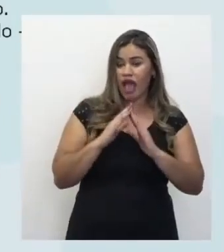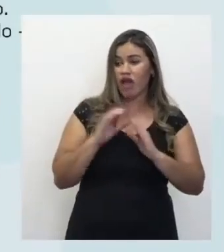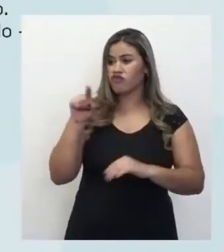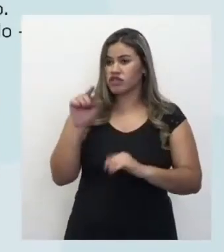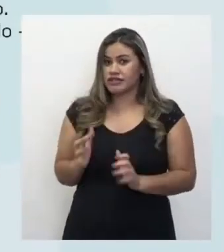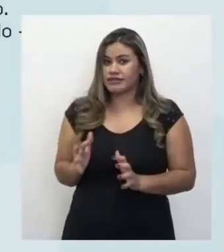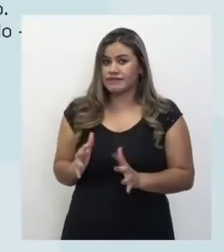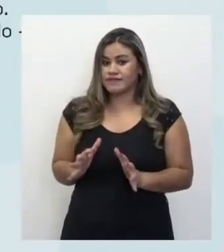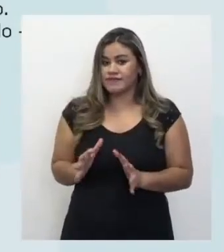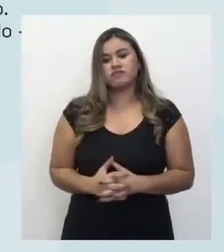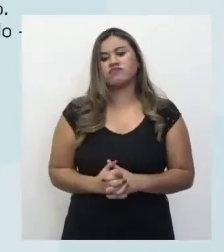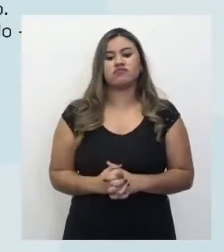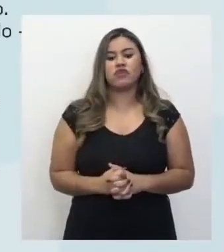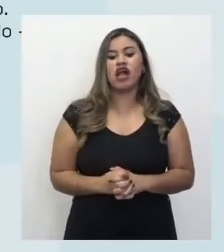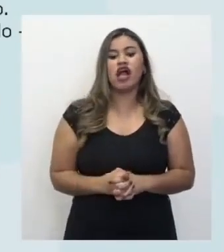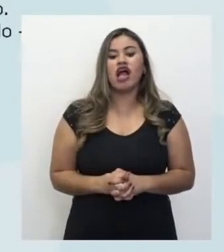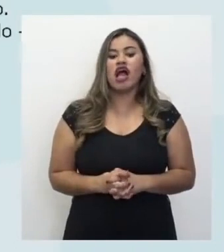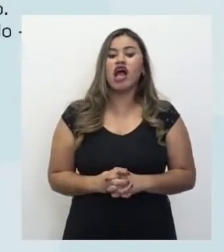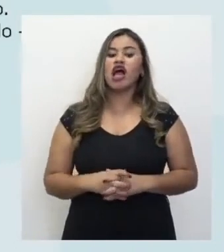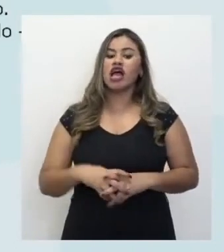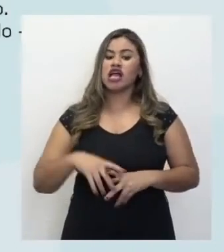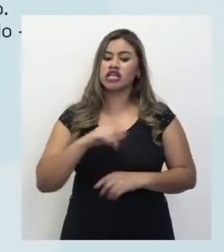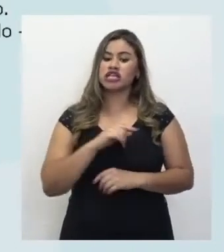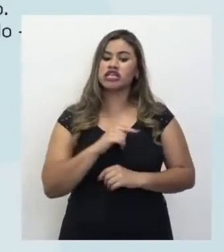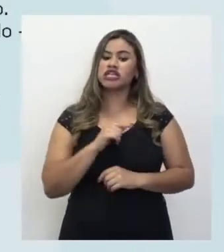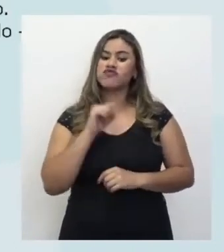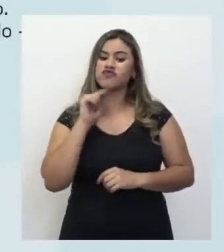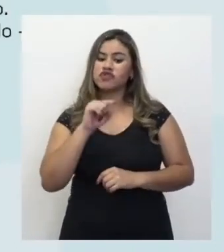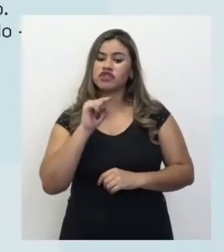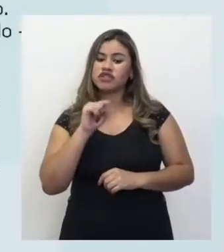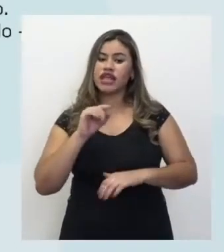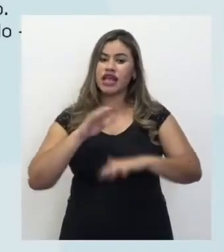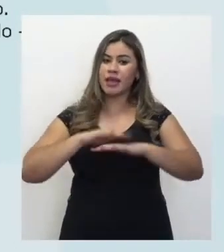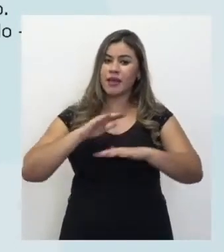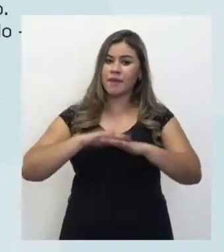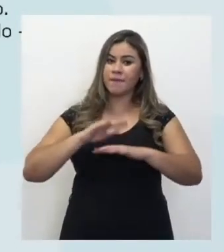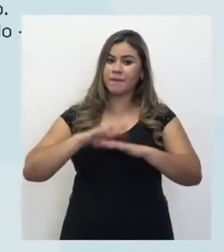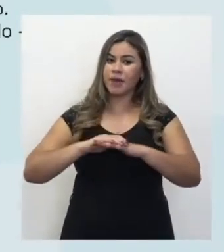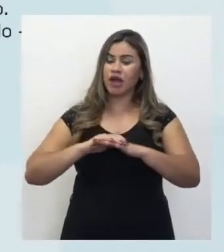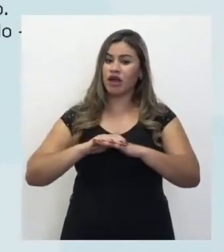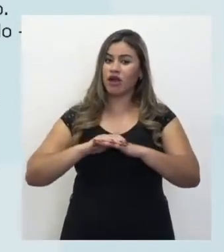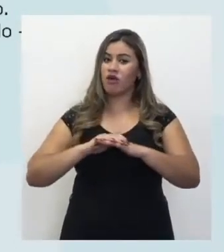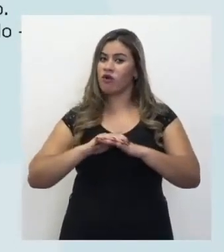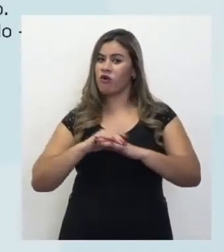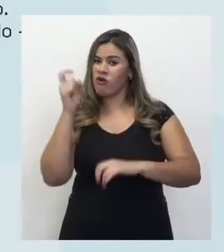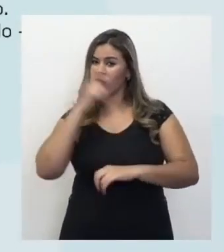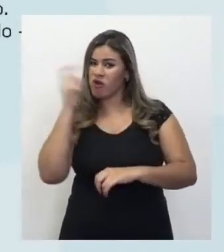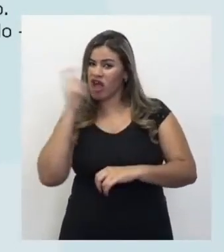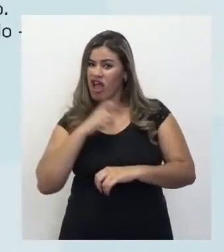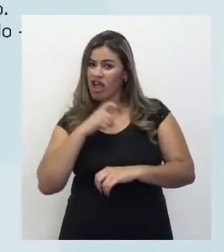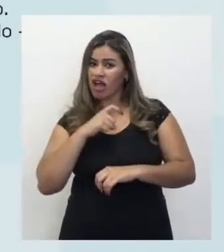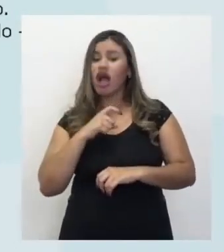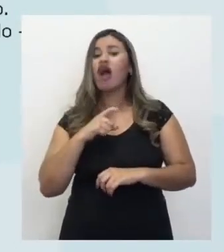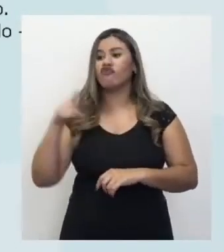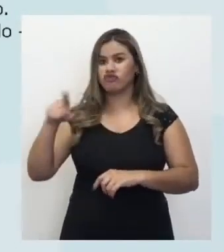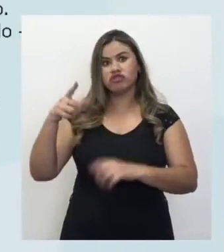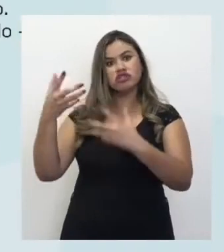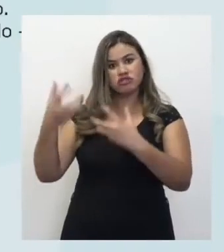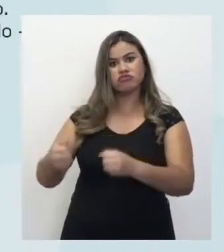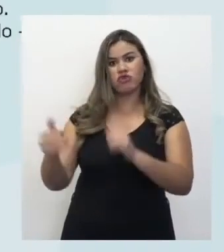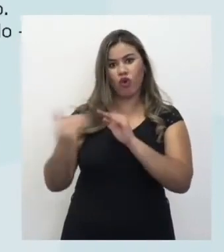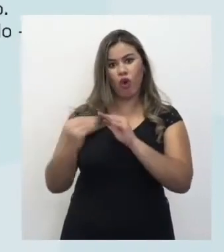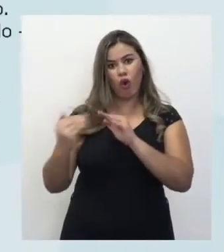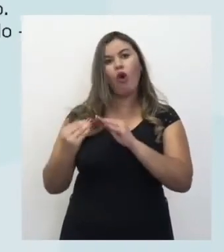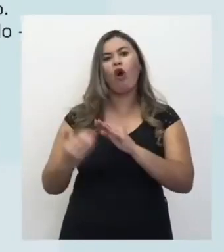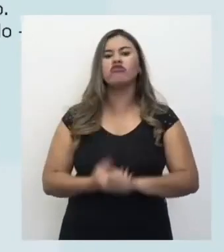E coisa que vós digais não vos há de valer mais que aquilo que eu disser. Na próxima tela tem uma pergunta para vocês